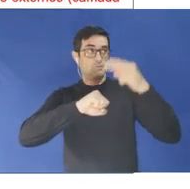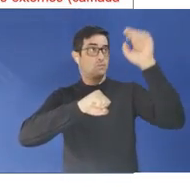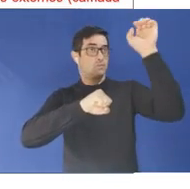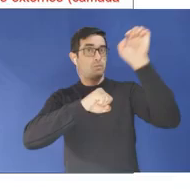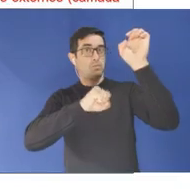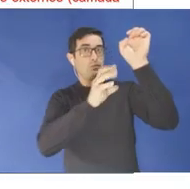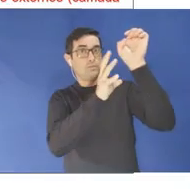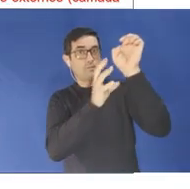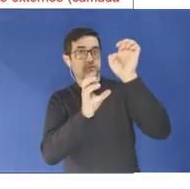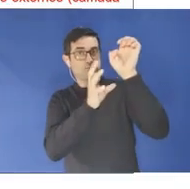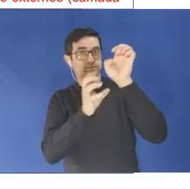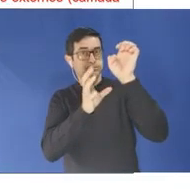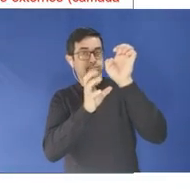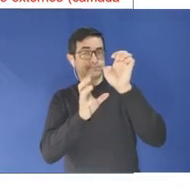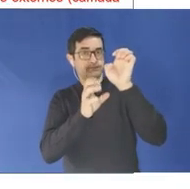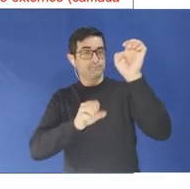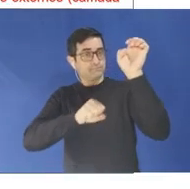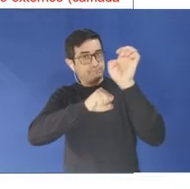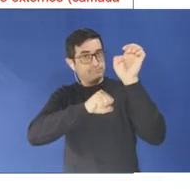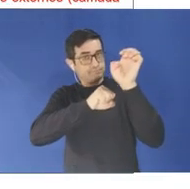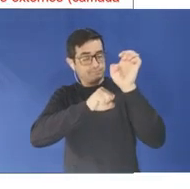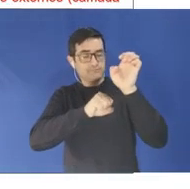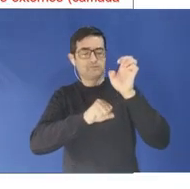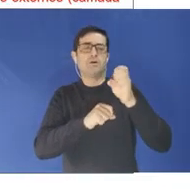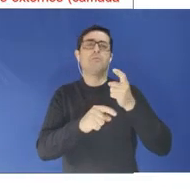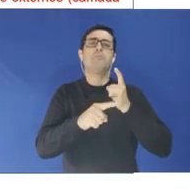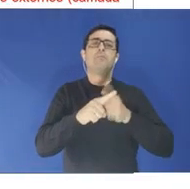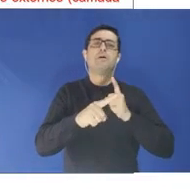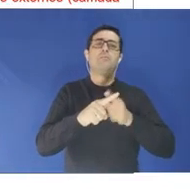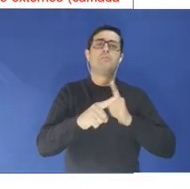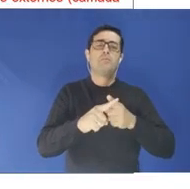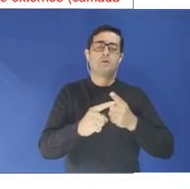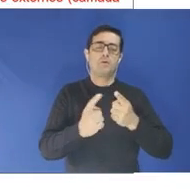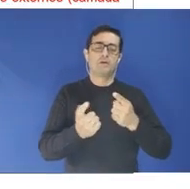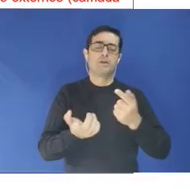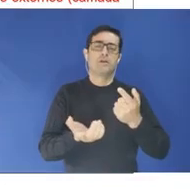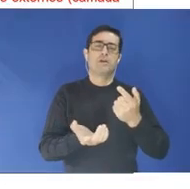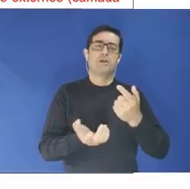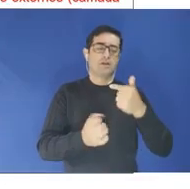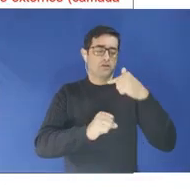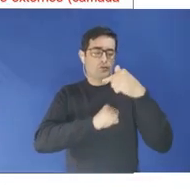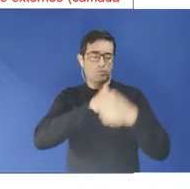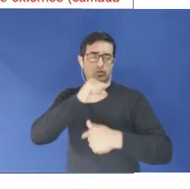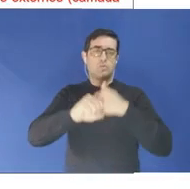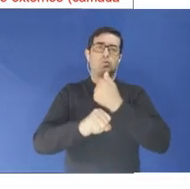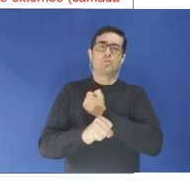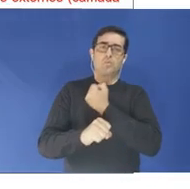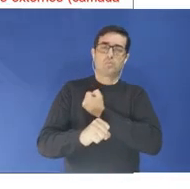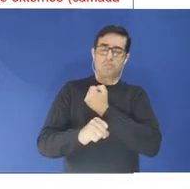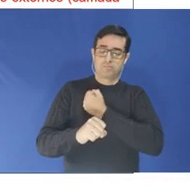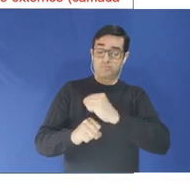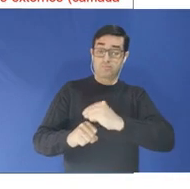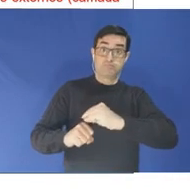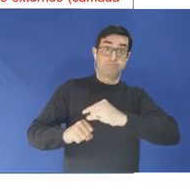determinado elétron e o núcleo de um átomo. Sabendo disso, por que elementos com maior número atômico apresentam